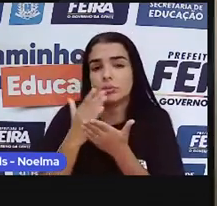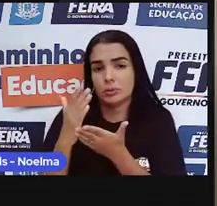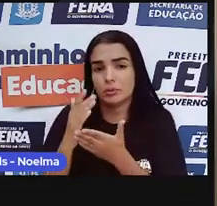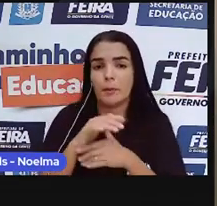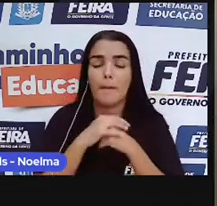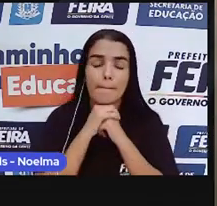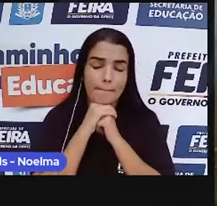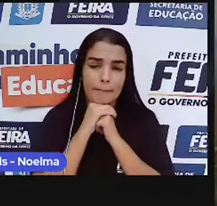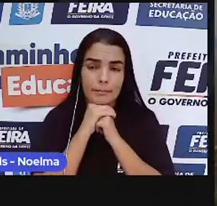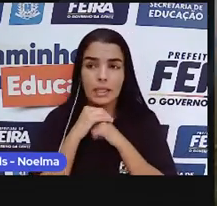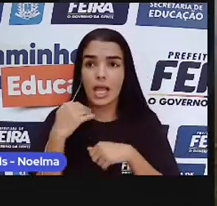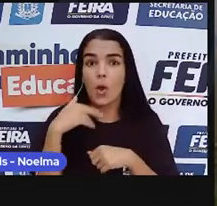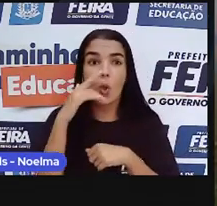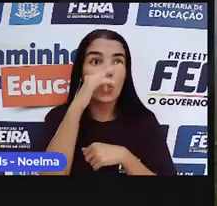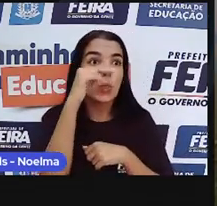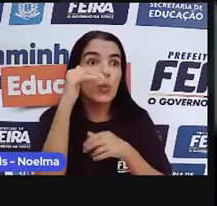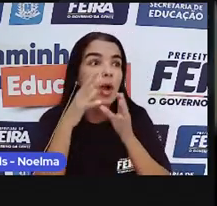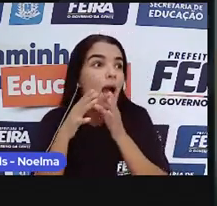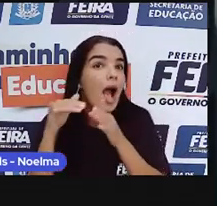Nunca tinha andado de avião.